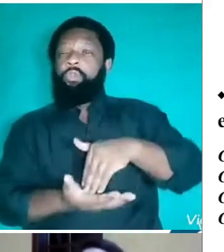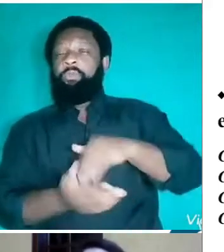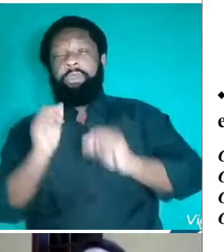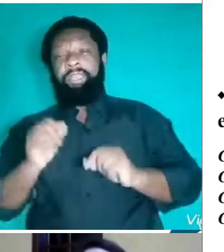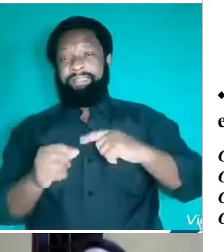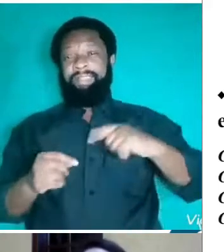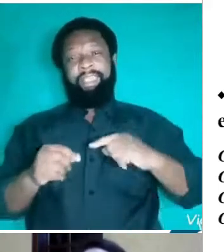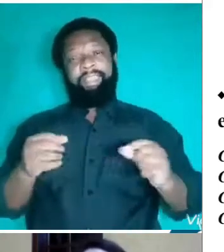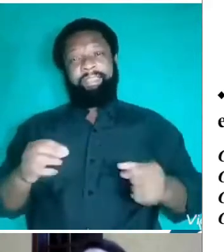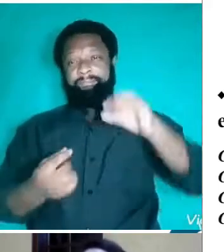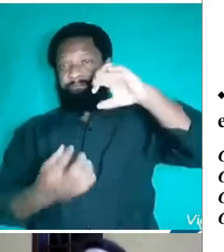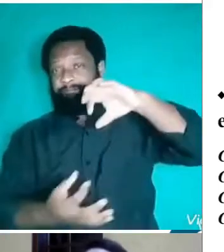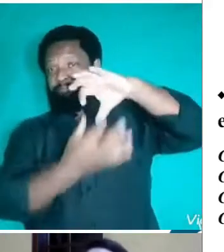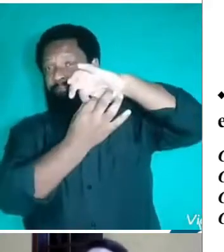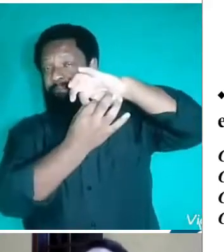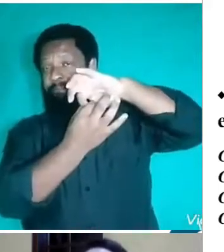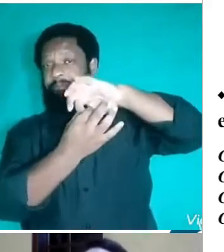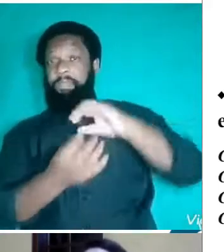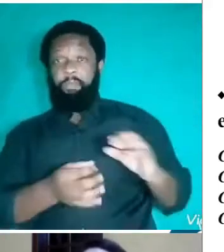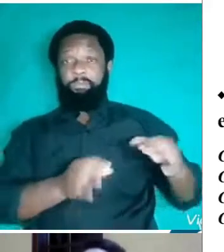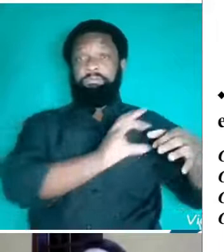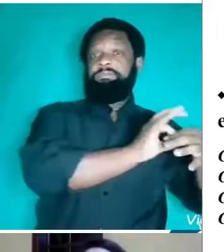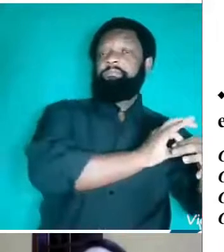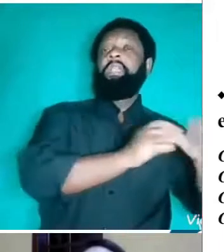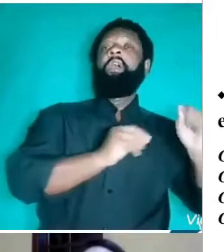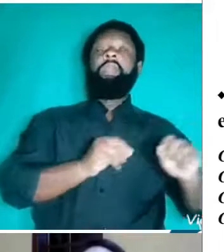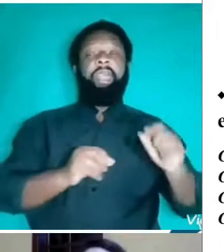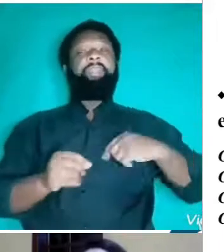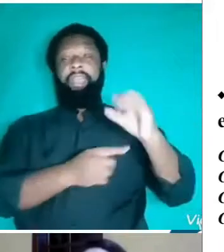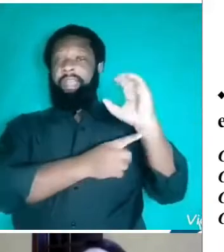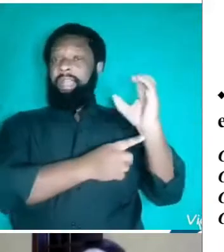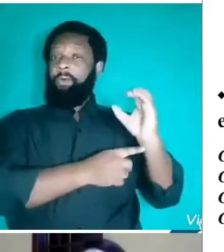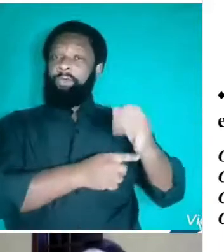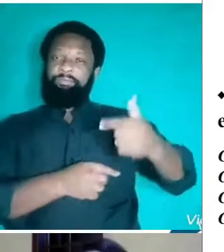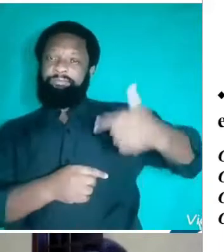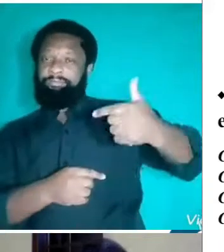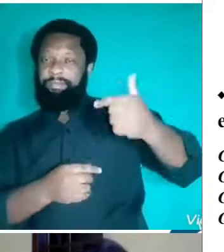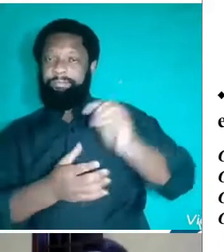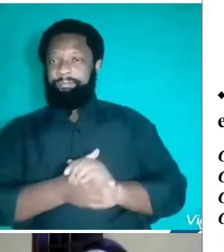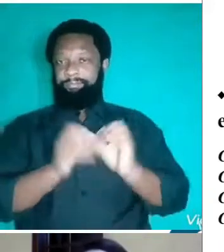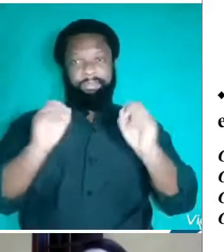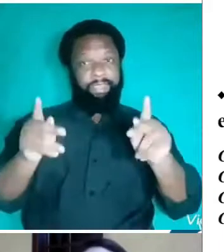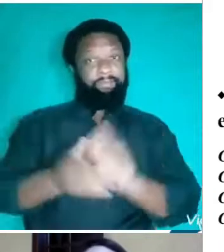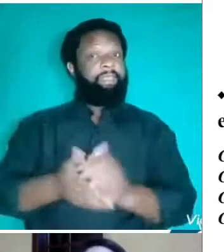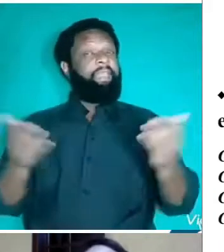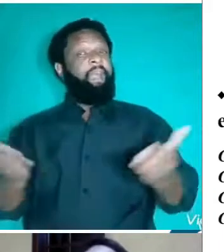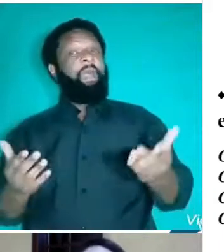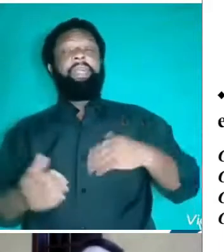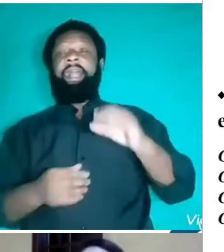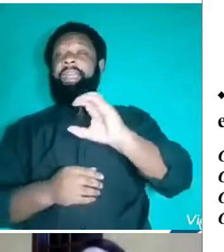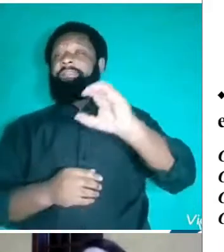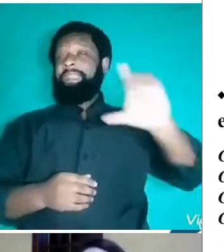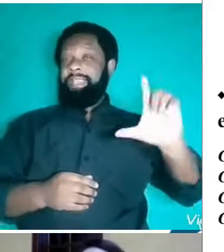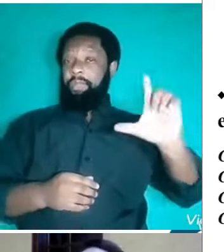último aqui está ligado também ao de cima e ao carbono do lado. Então, também é um carbono secundário, ok? Então,